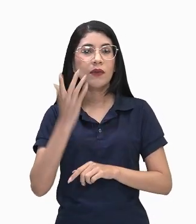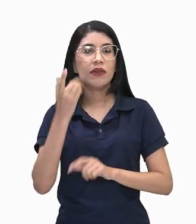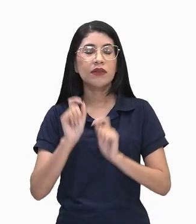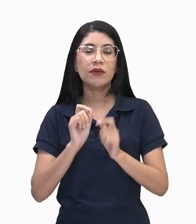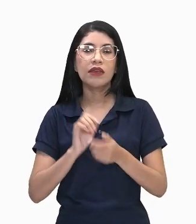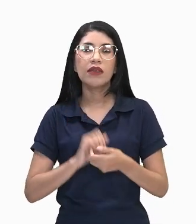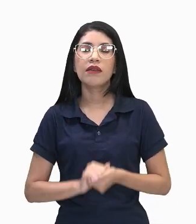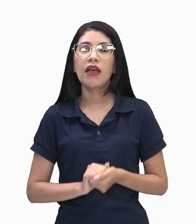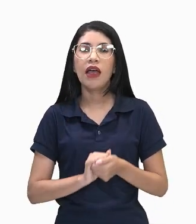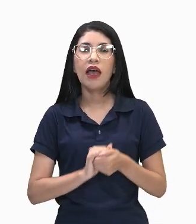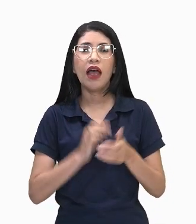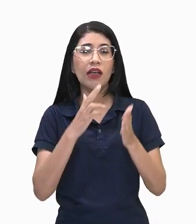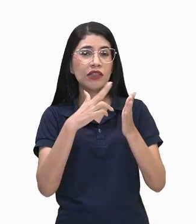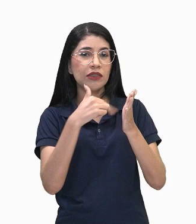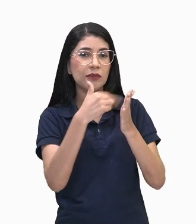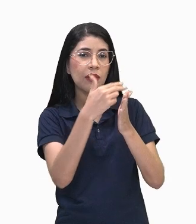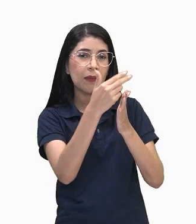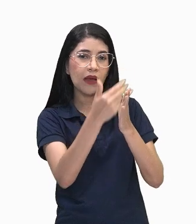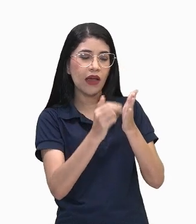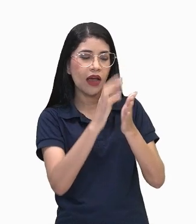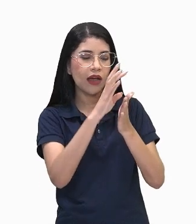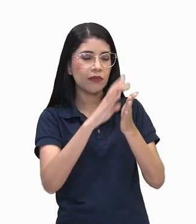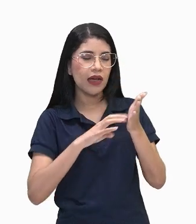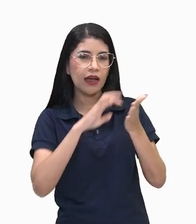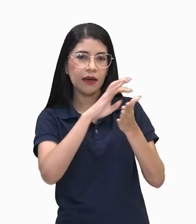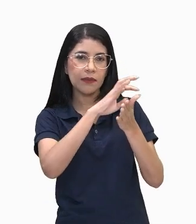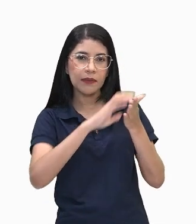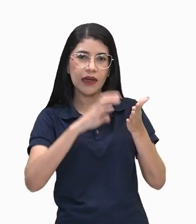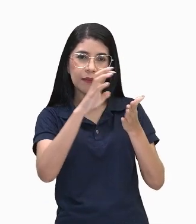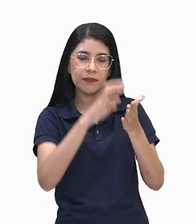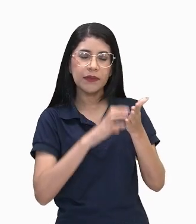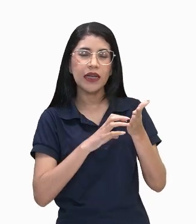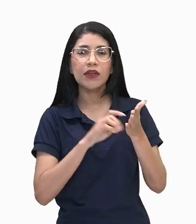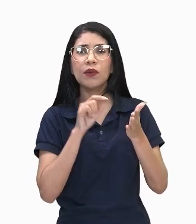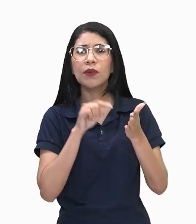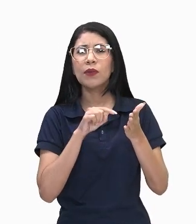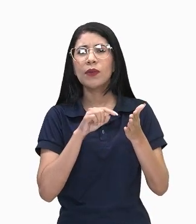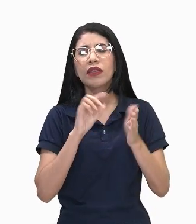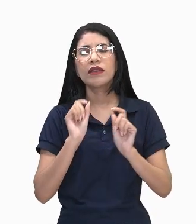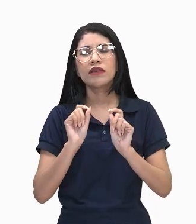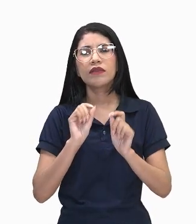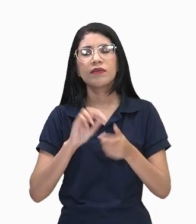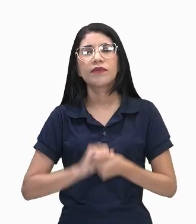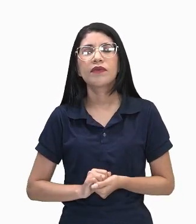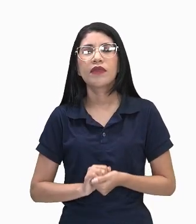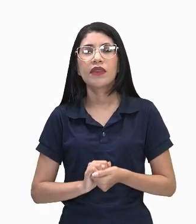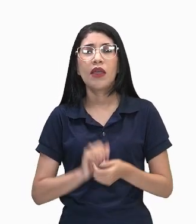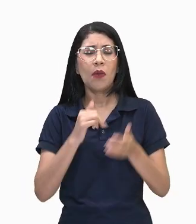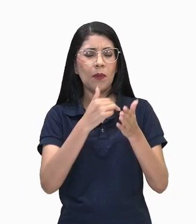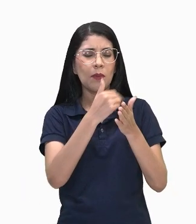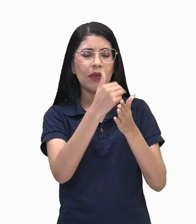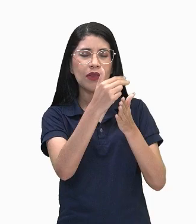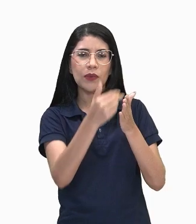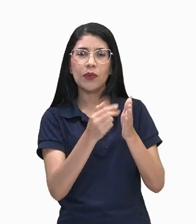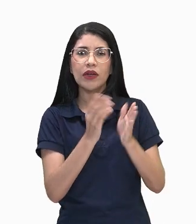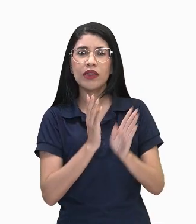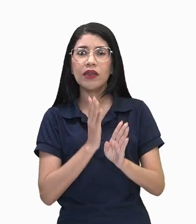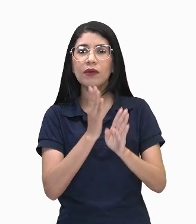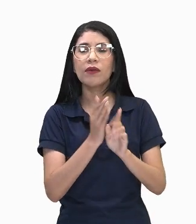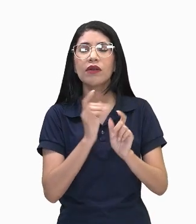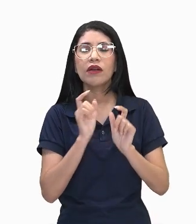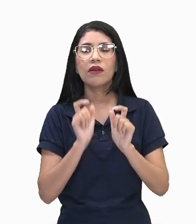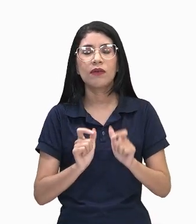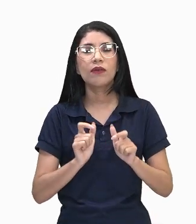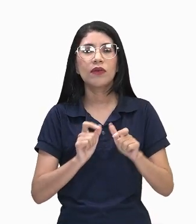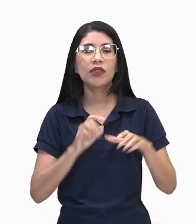chamadas pinturas rupestres. O que é pintura rupestre? São aquelas pinturas que são encontradas no interior